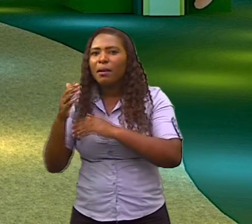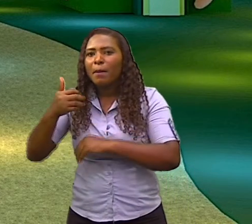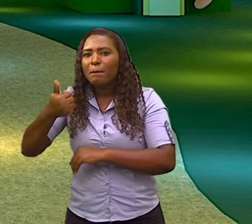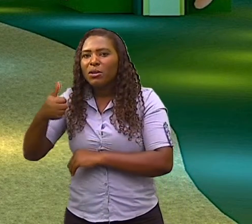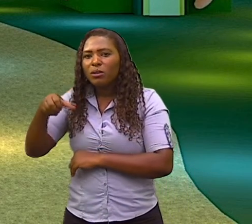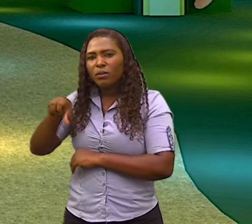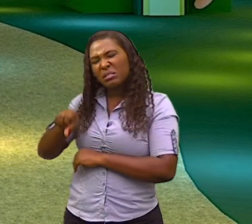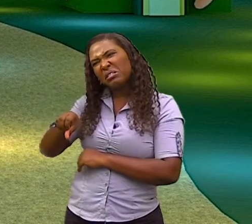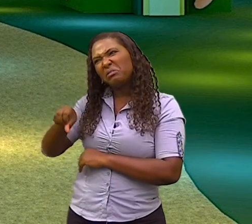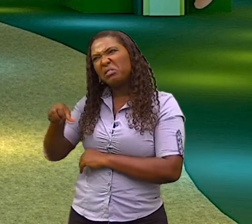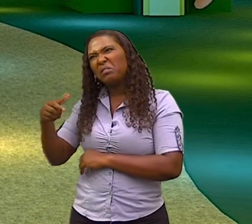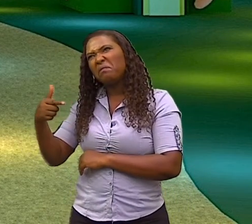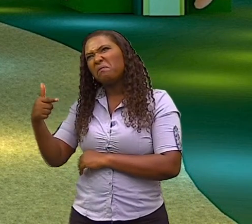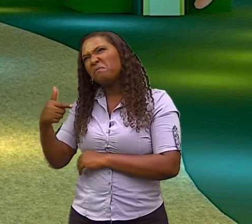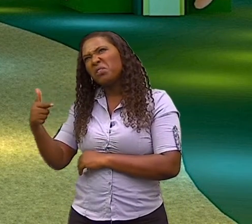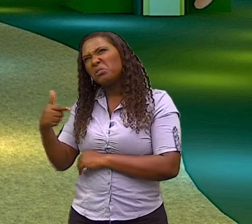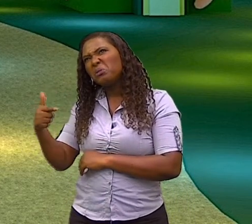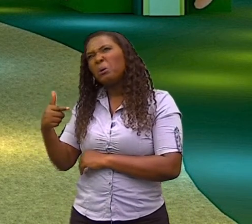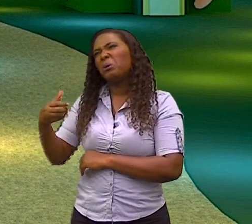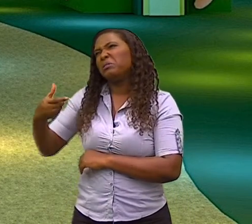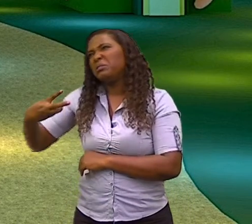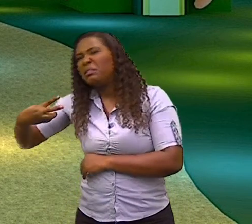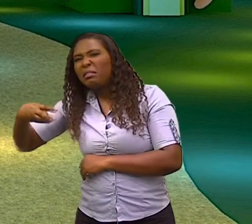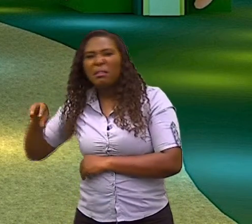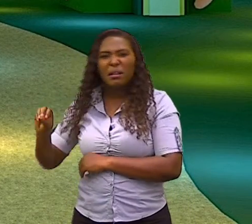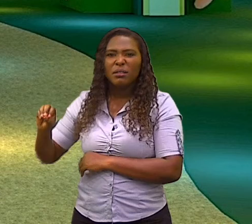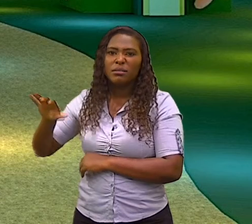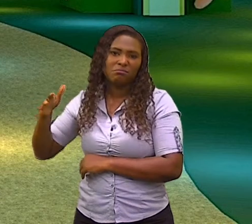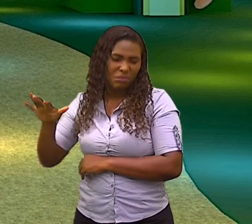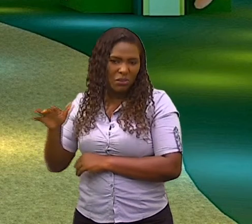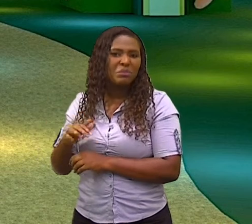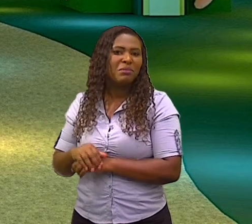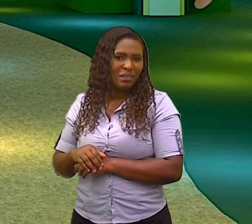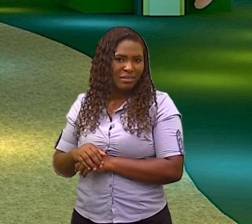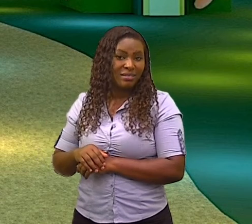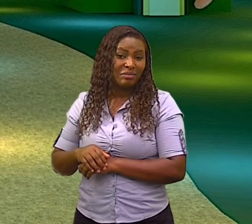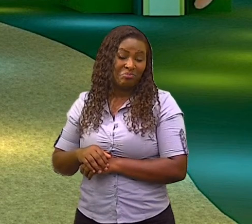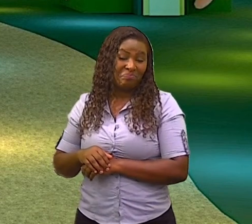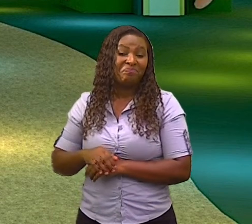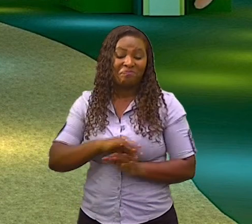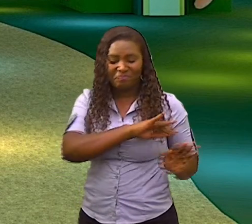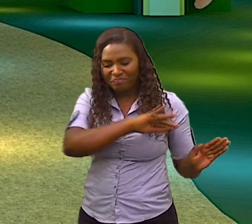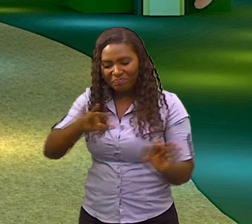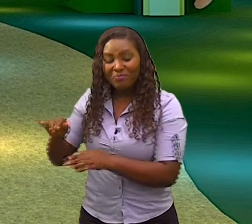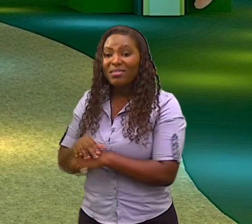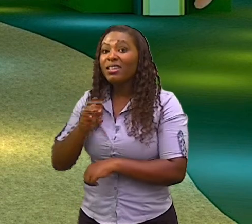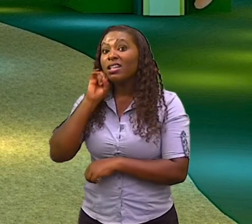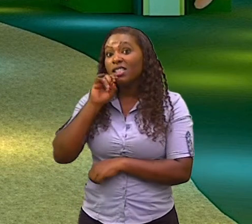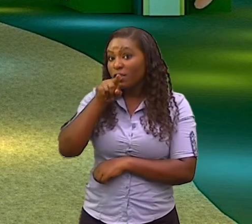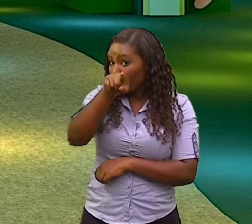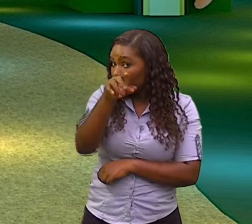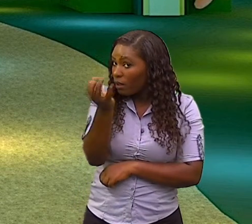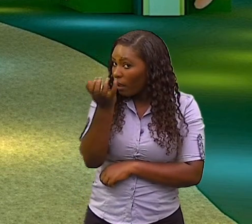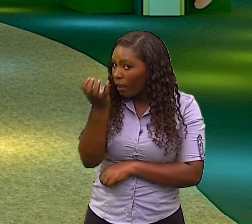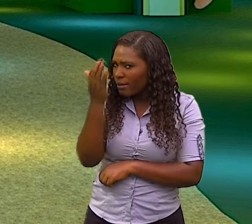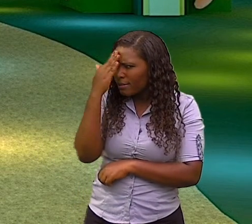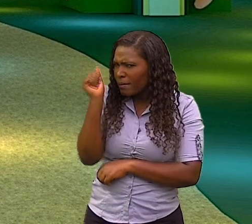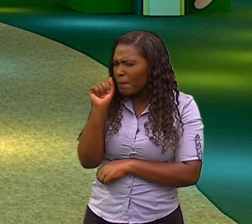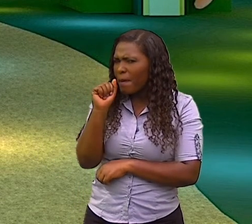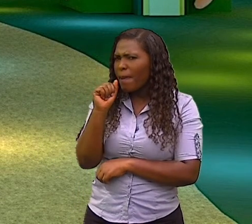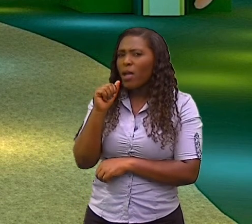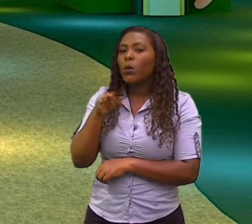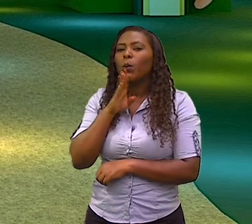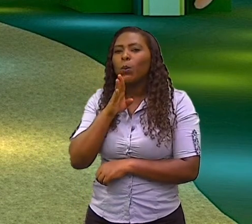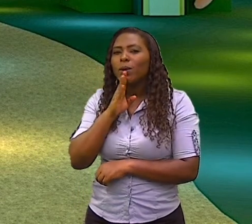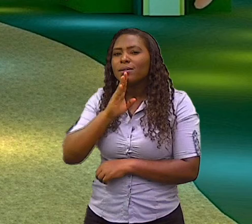1920, 22, 30 e daí por diante. E se você quiser saber mais sobre Tarsila do Amaral, está